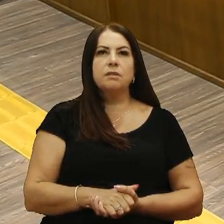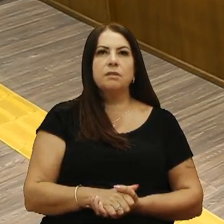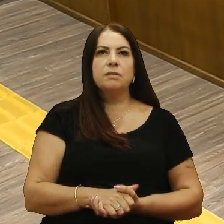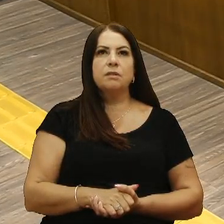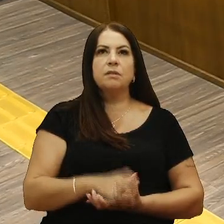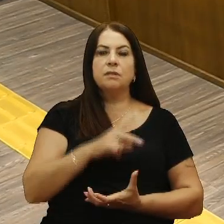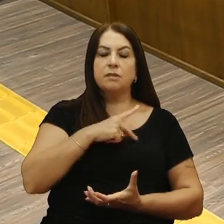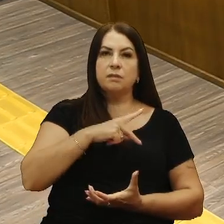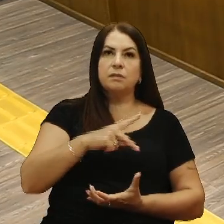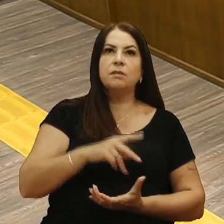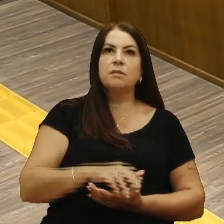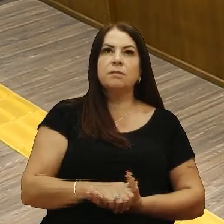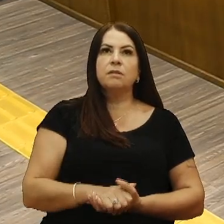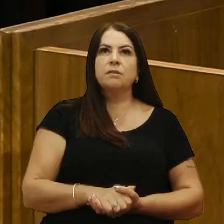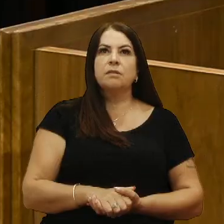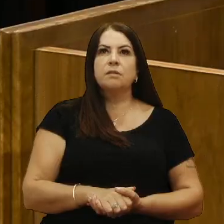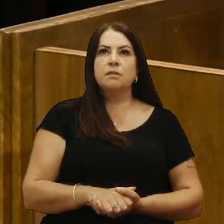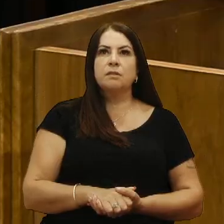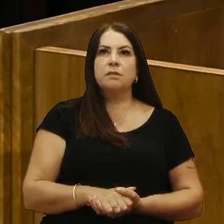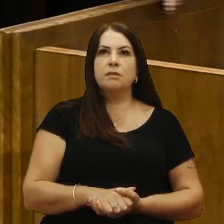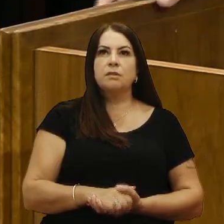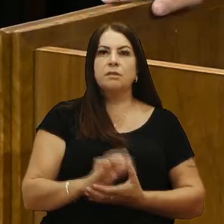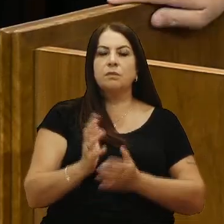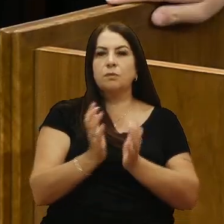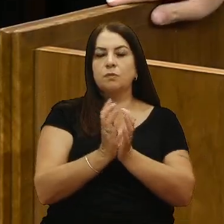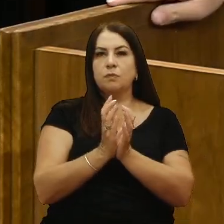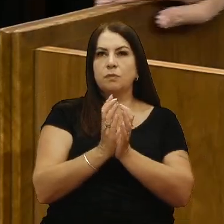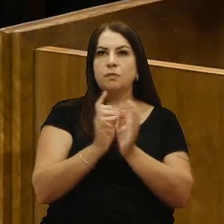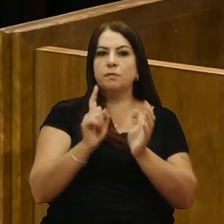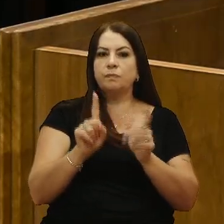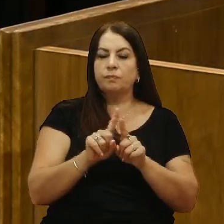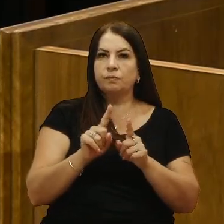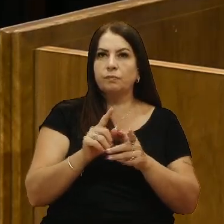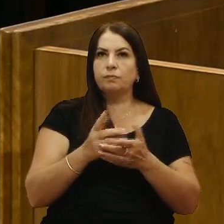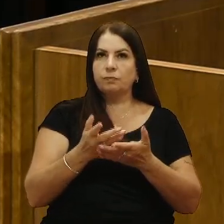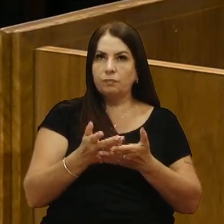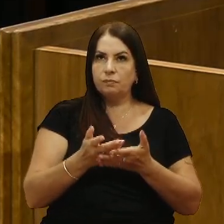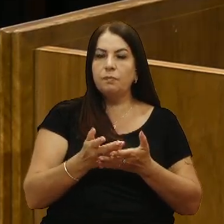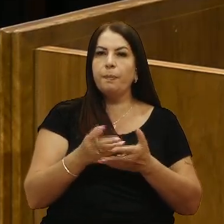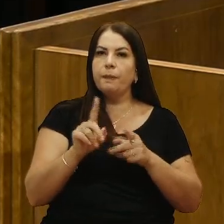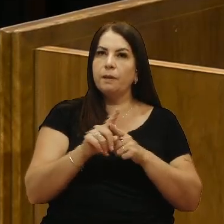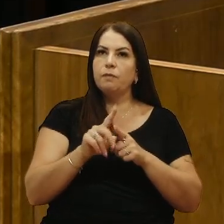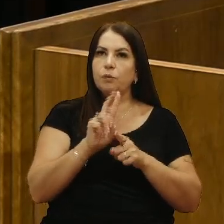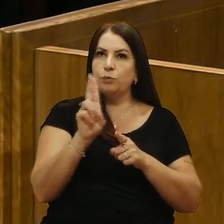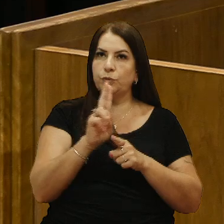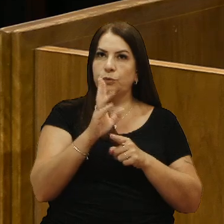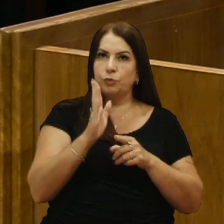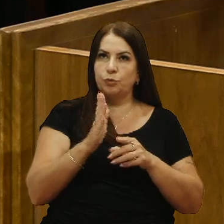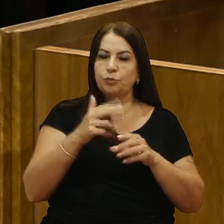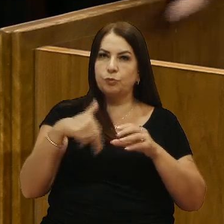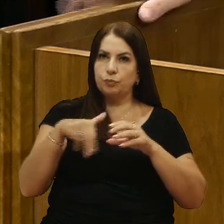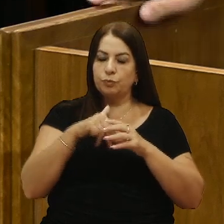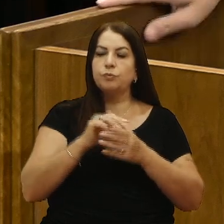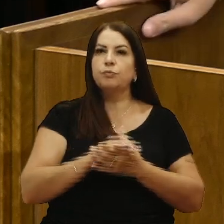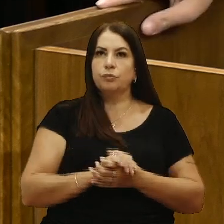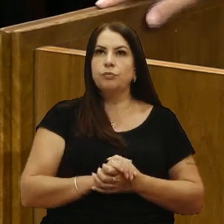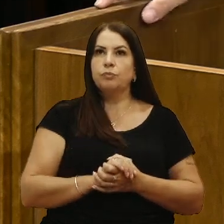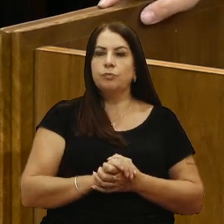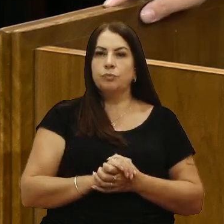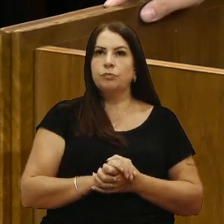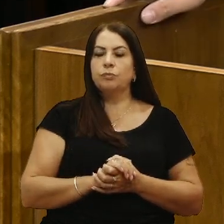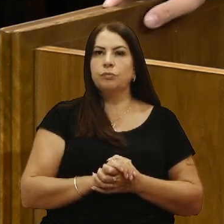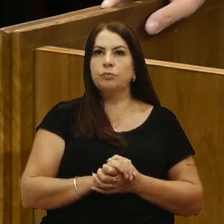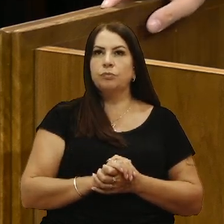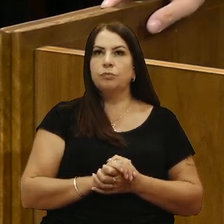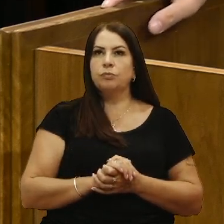Senhor presidente, nobres colegas, então vou utilizar o espaço do grande expediente de hoje